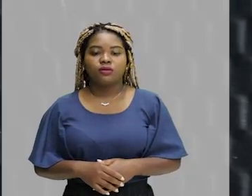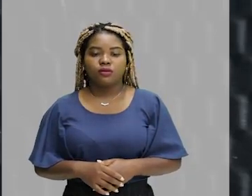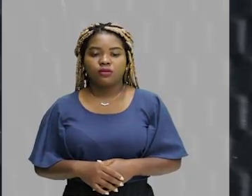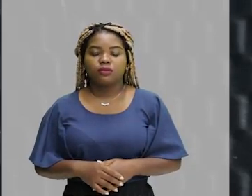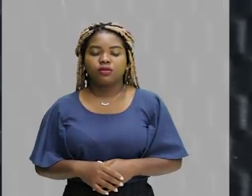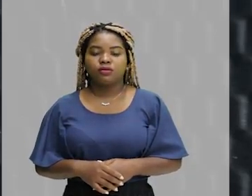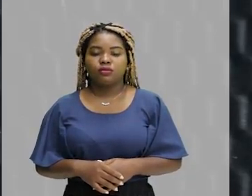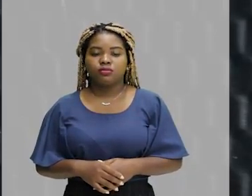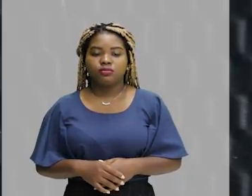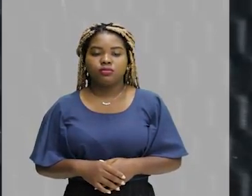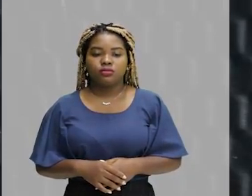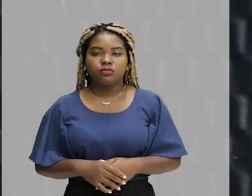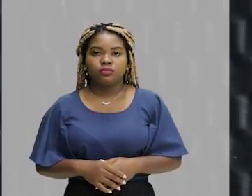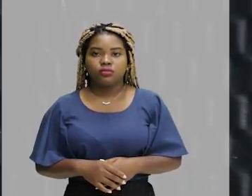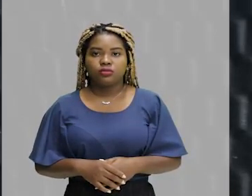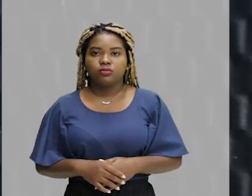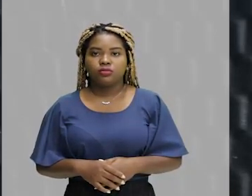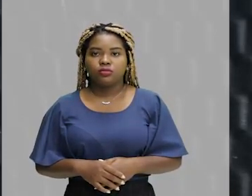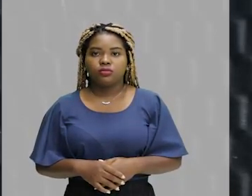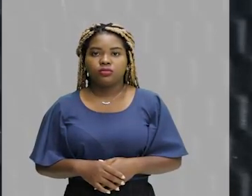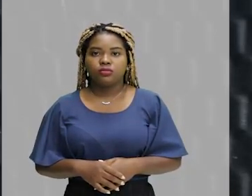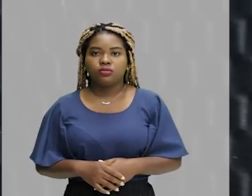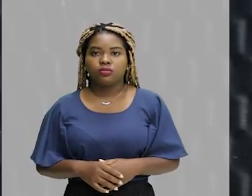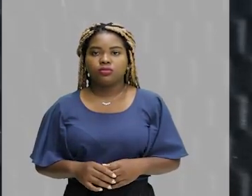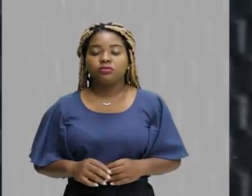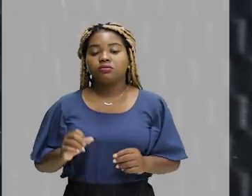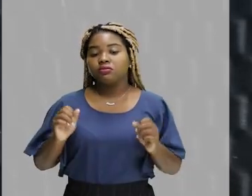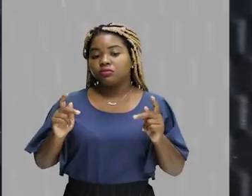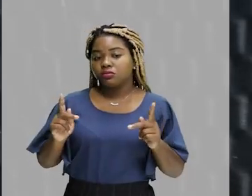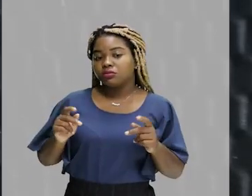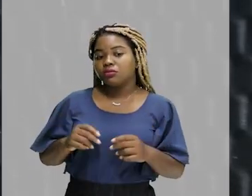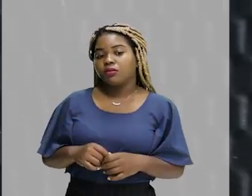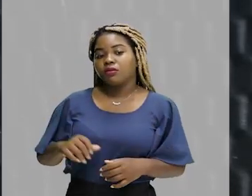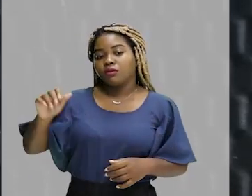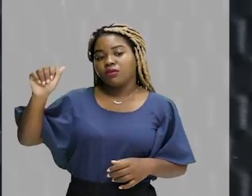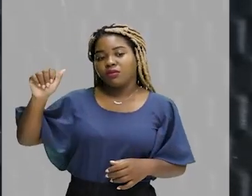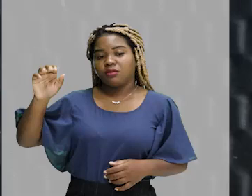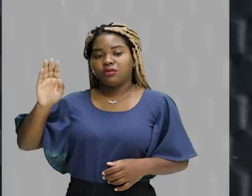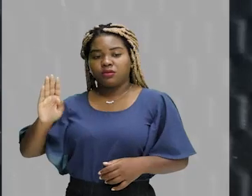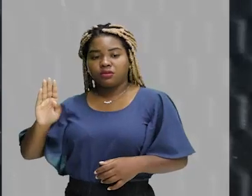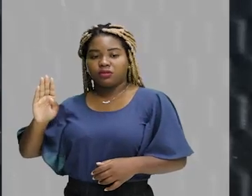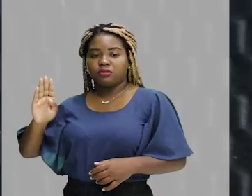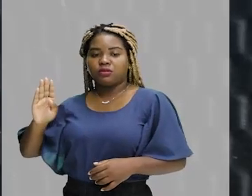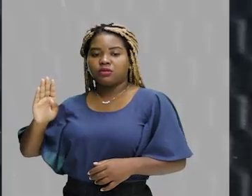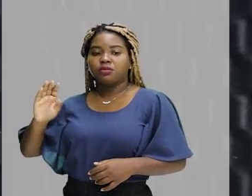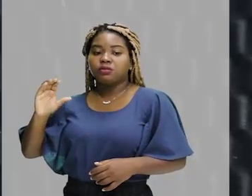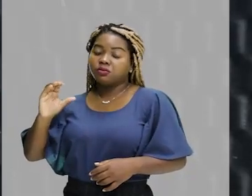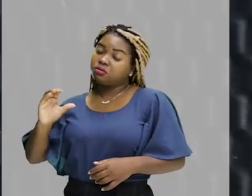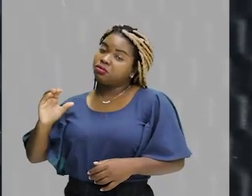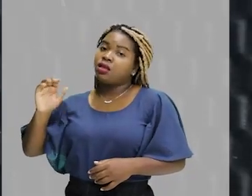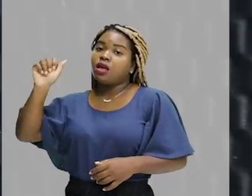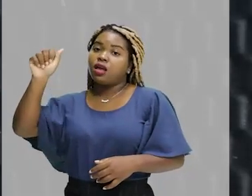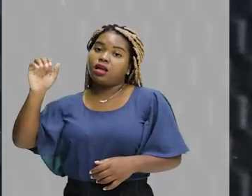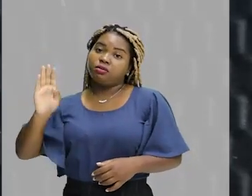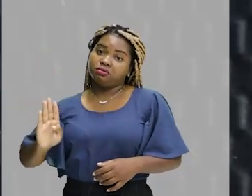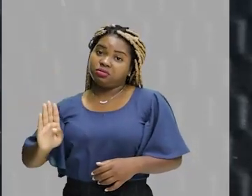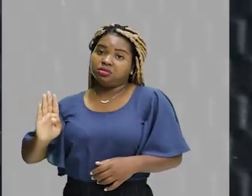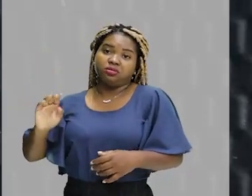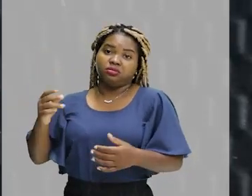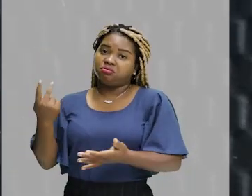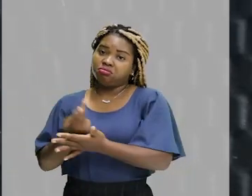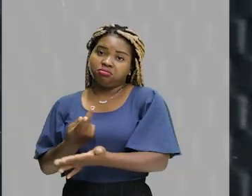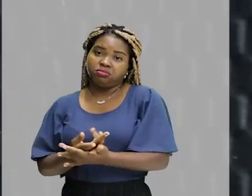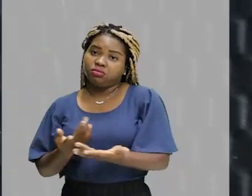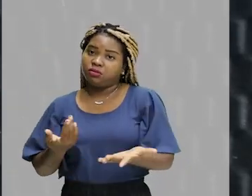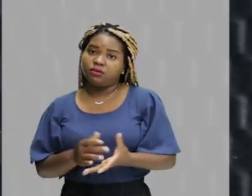dela realmente aparece como uma proposta muito mais adequada que a letra A e a letra B. A letra A e a letra B estão numa radicalização